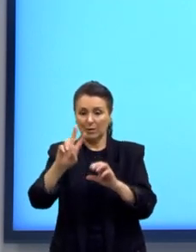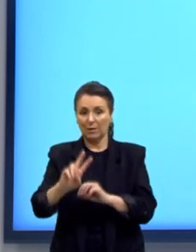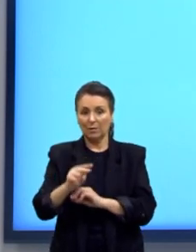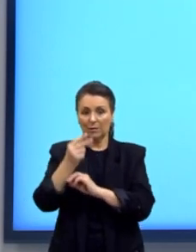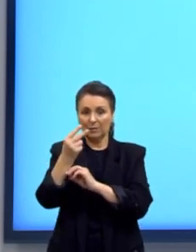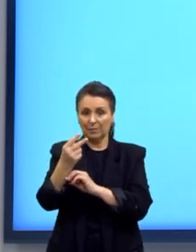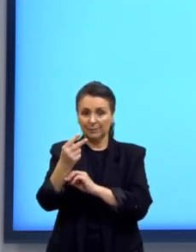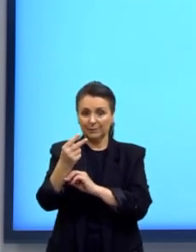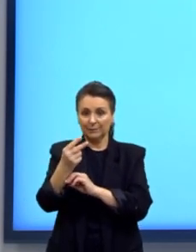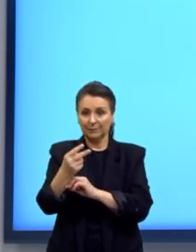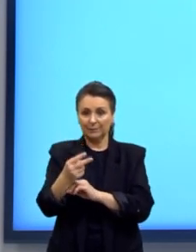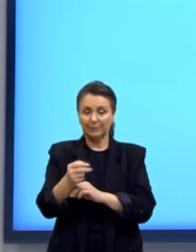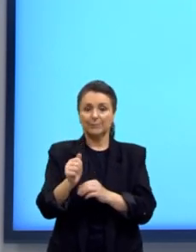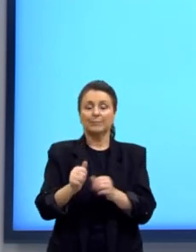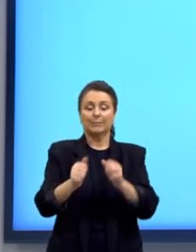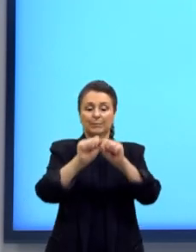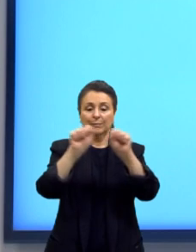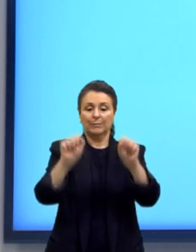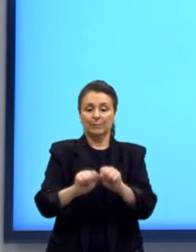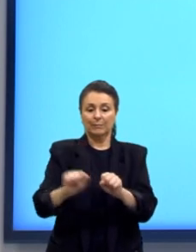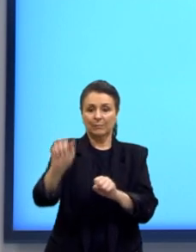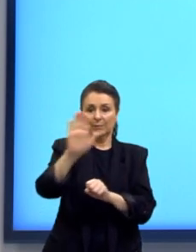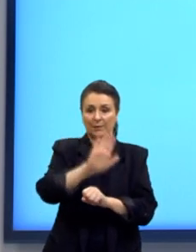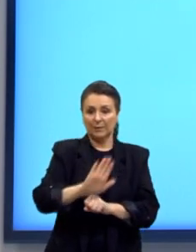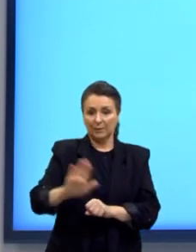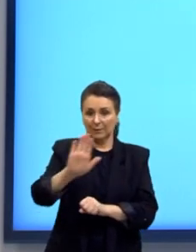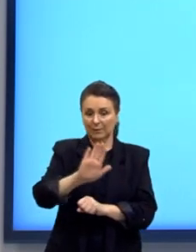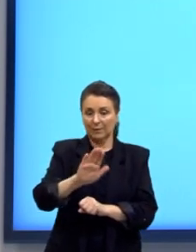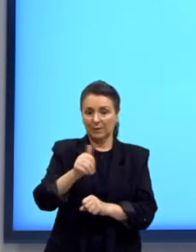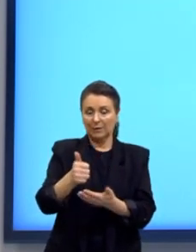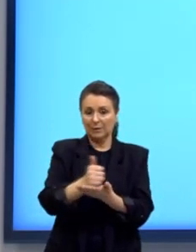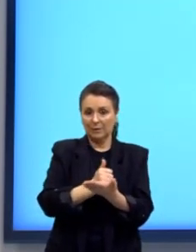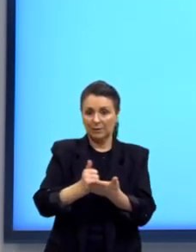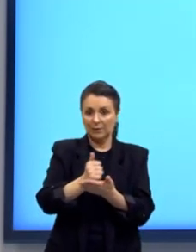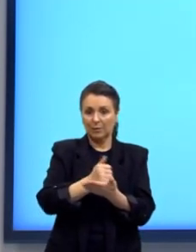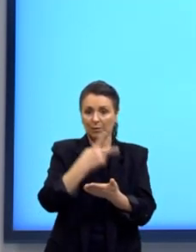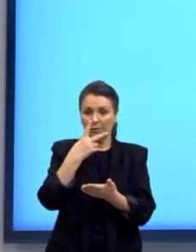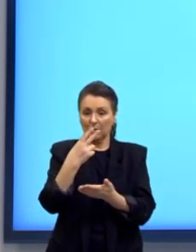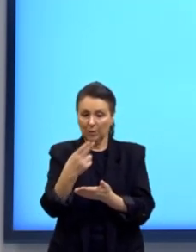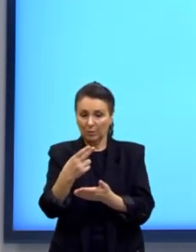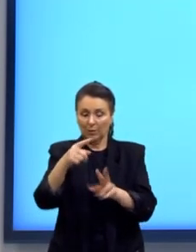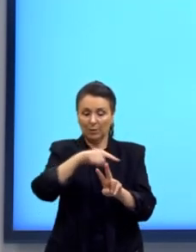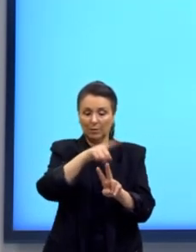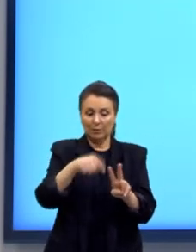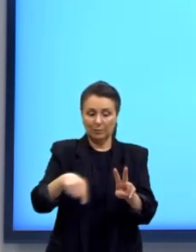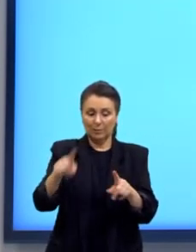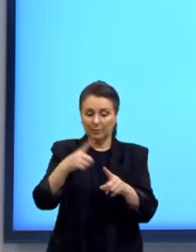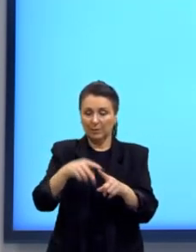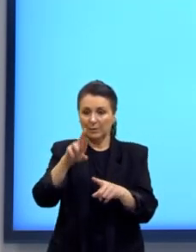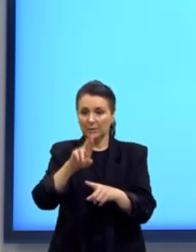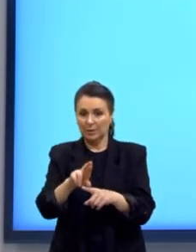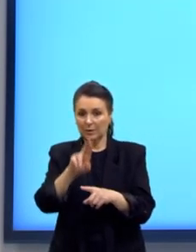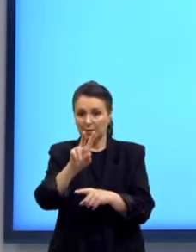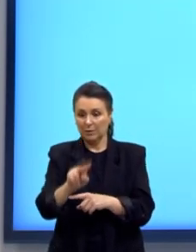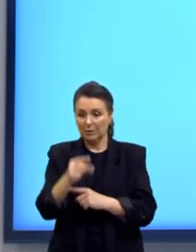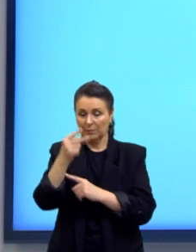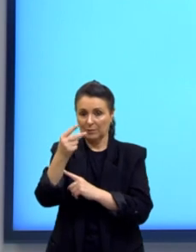então área da base é igual up XR ao quadrado considerando né